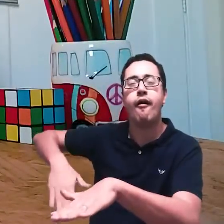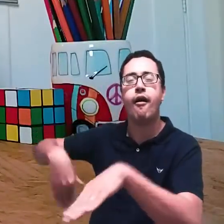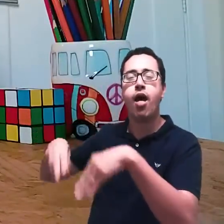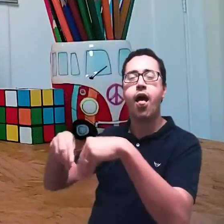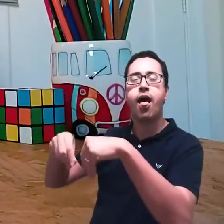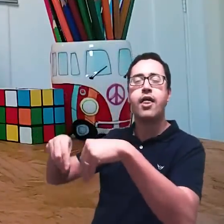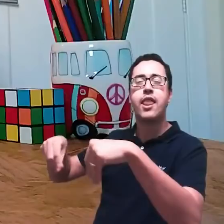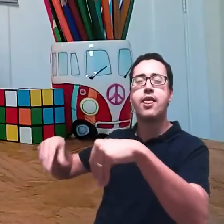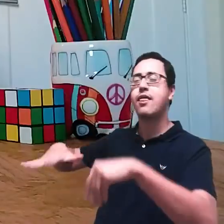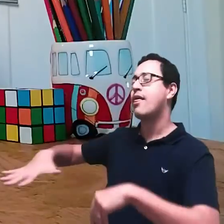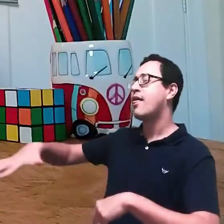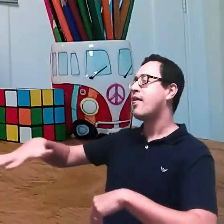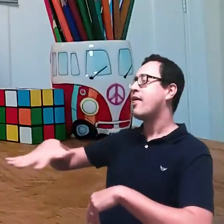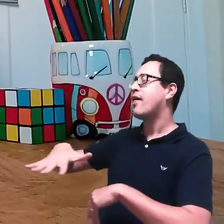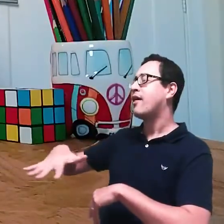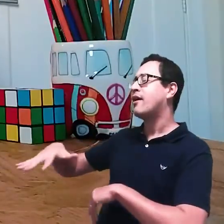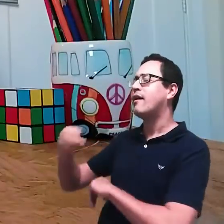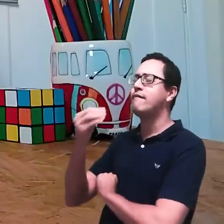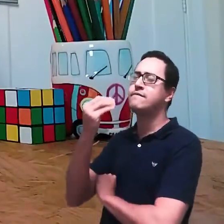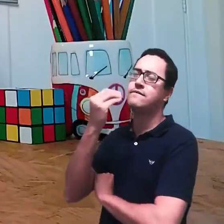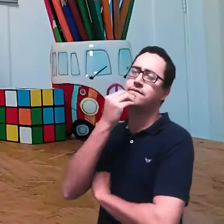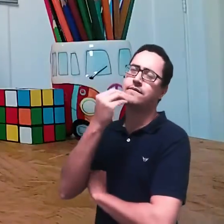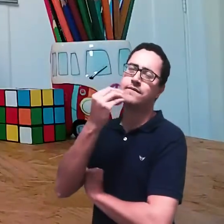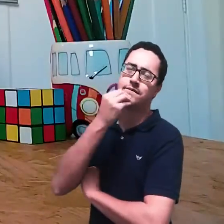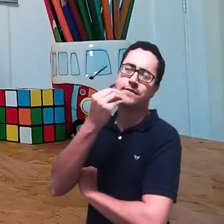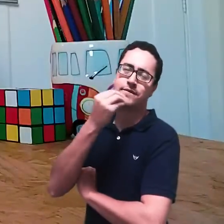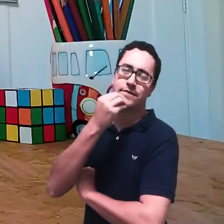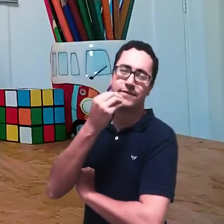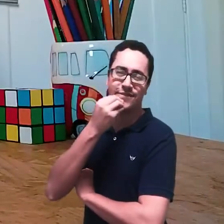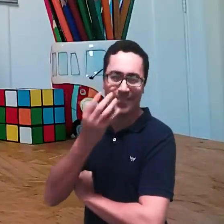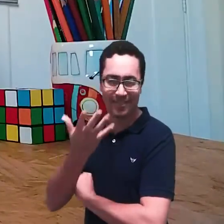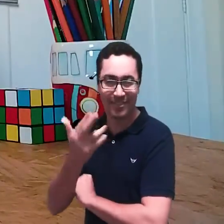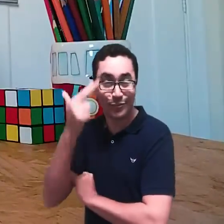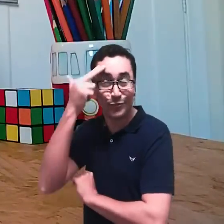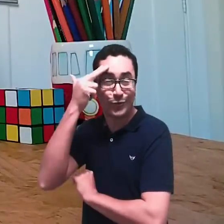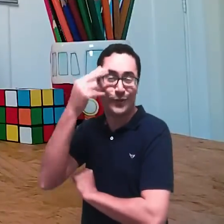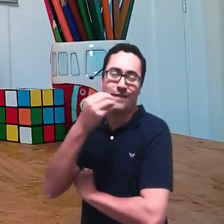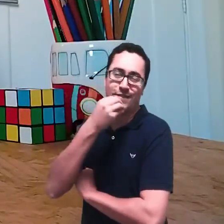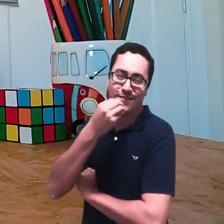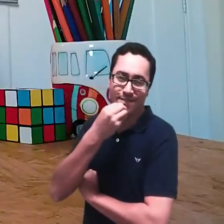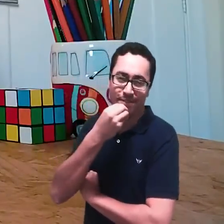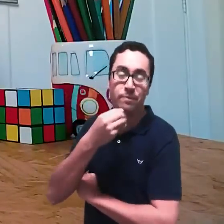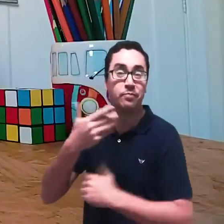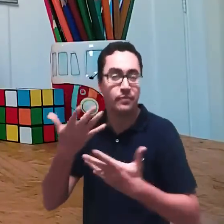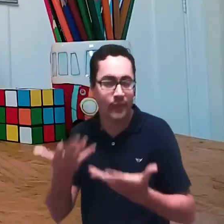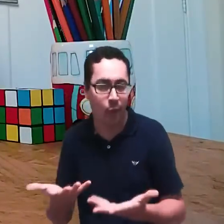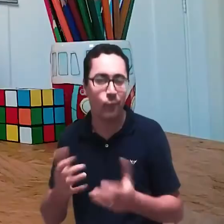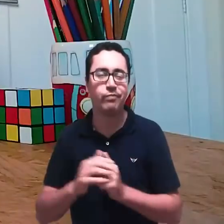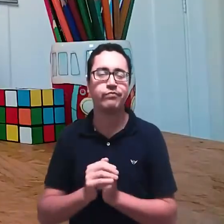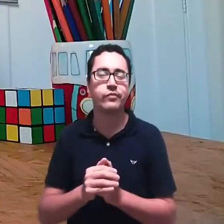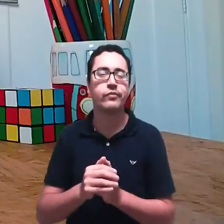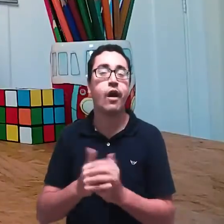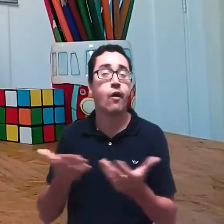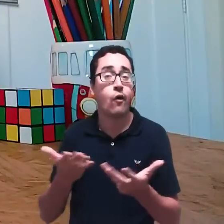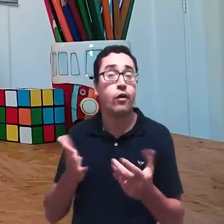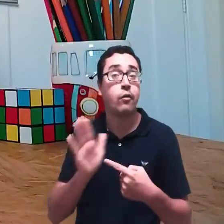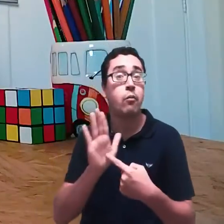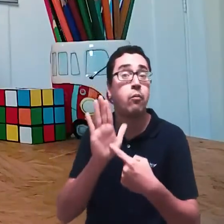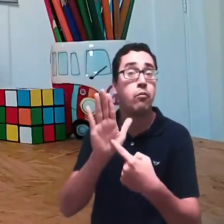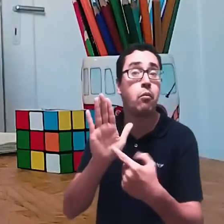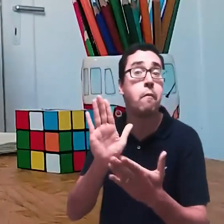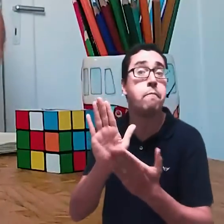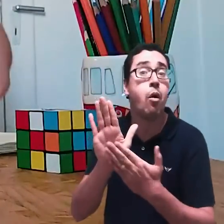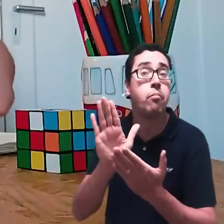Bom, então, a partir disso tudo que a gente conversou, eu tenho algumas propostas para fazer para vocês,